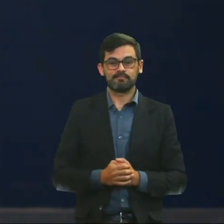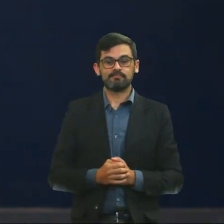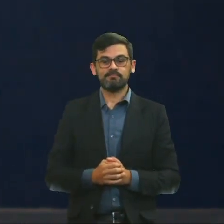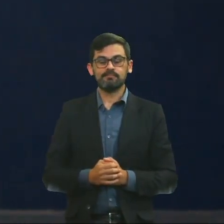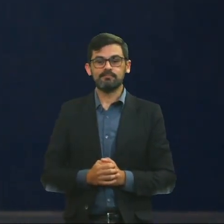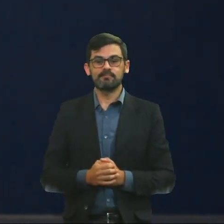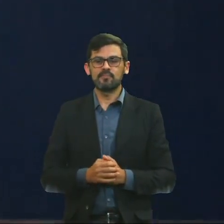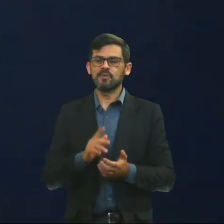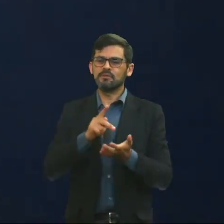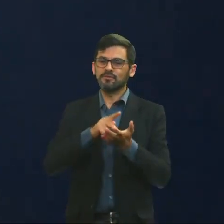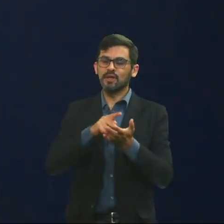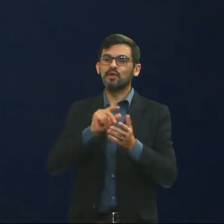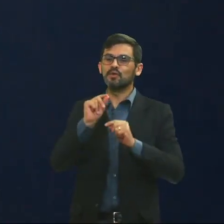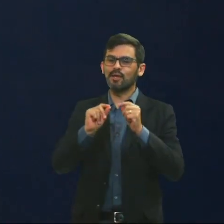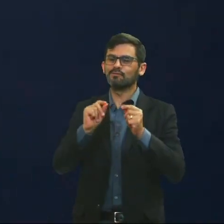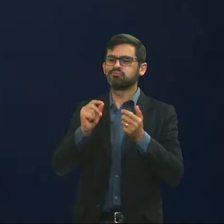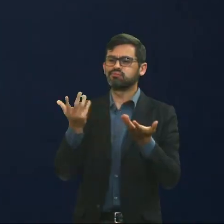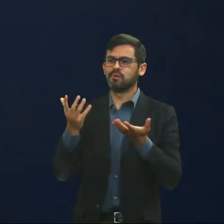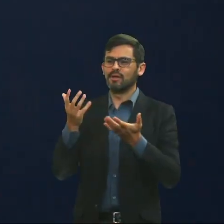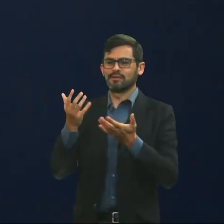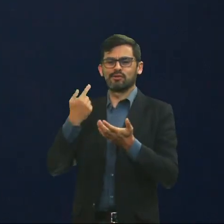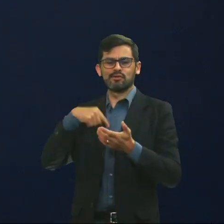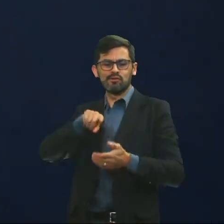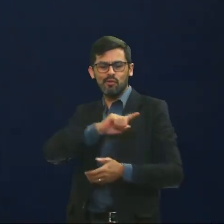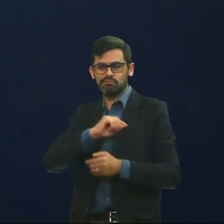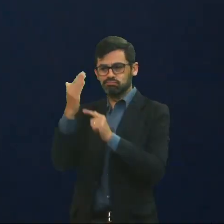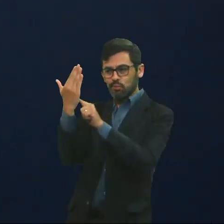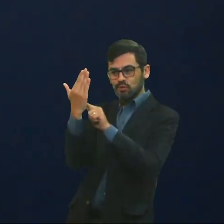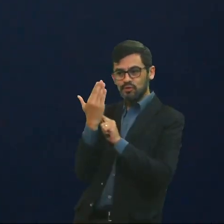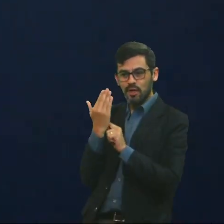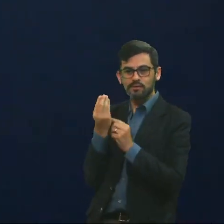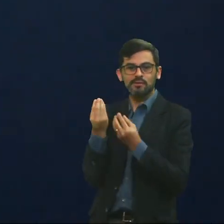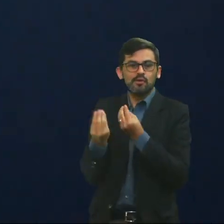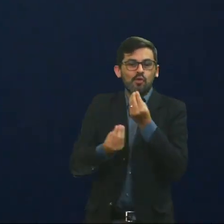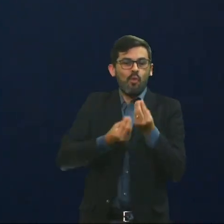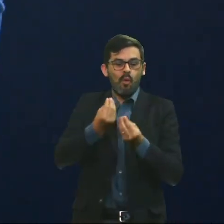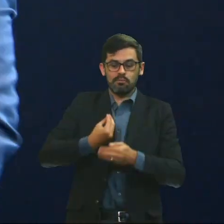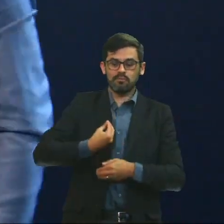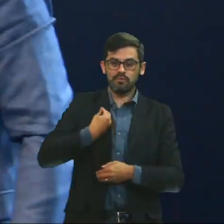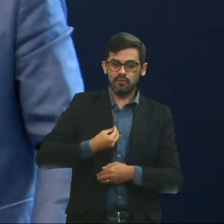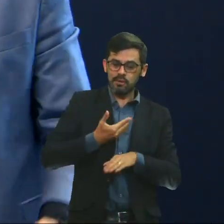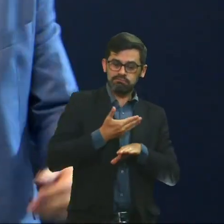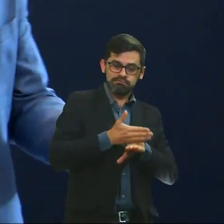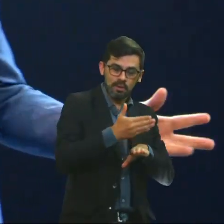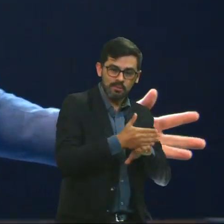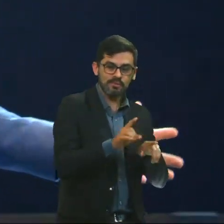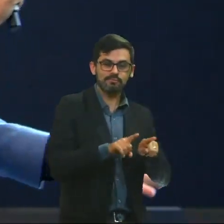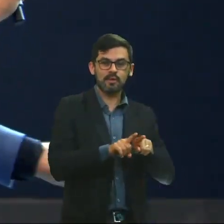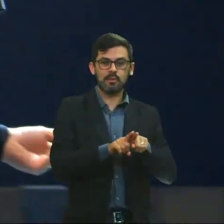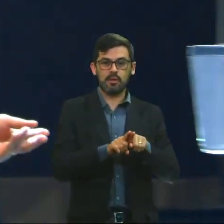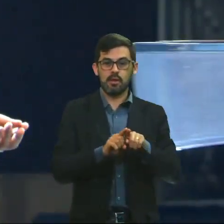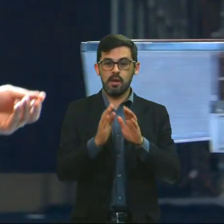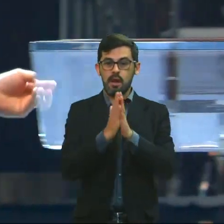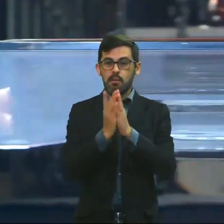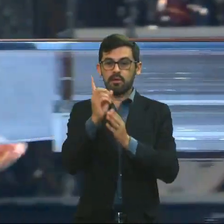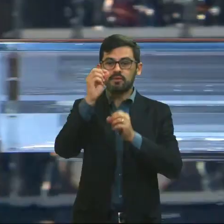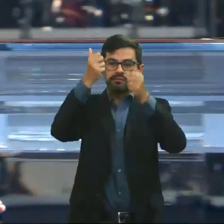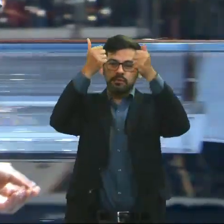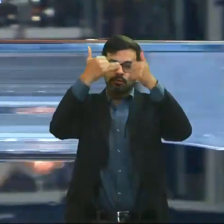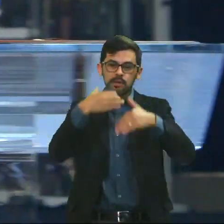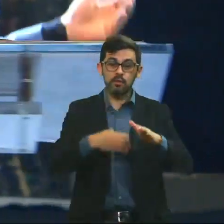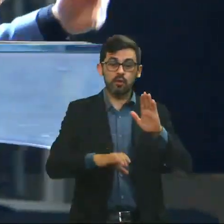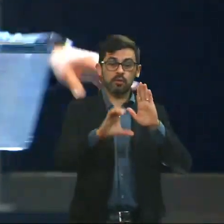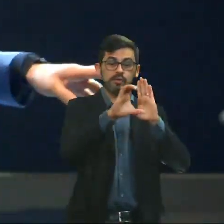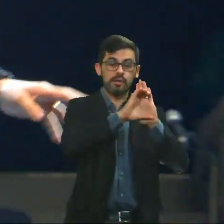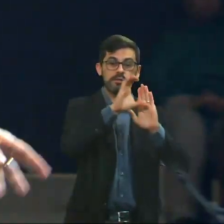Que Ele fosse a sabedoria de Deus encarnada, que Ele nos mostrasse como viver. A Bíblia também vai nos mostrar em Colossenses capítulo